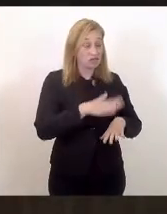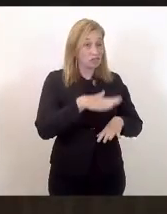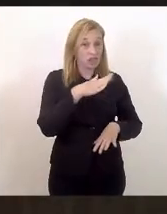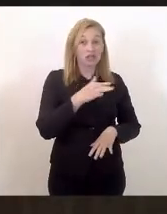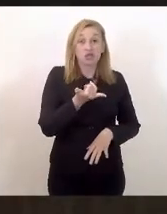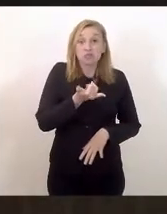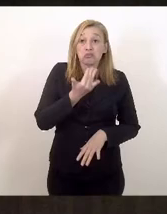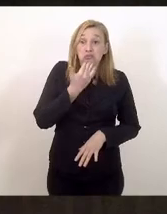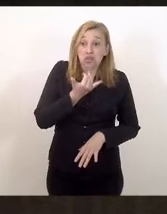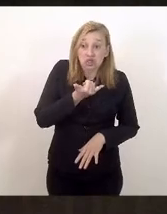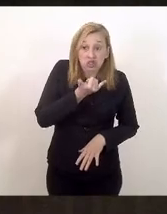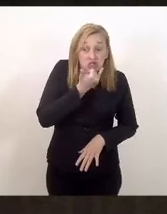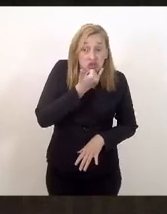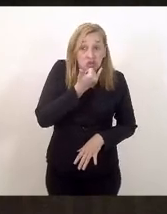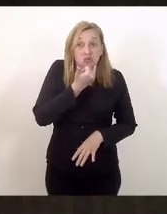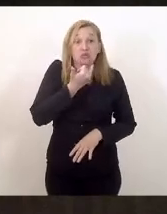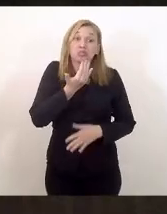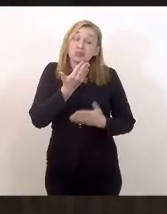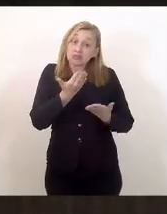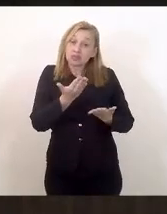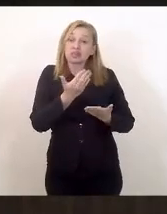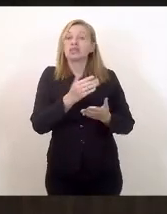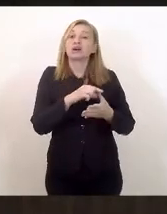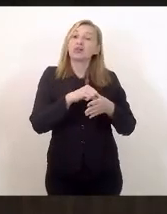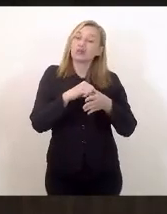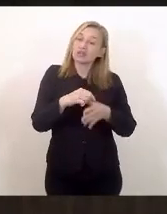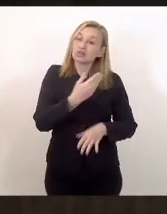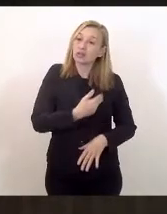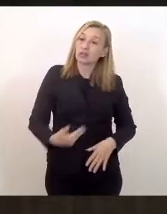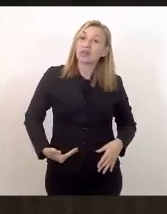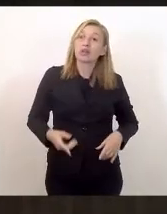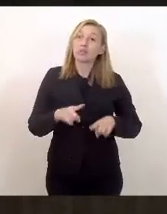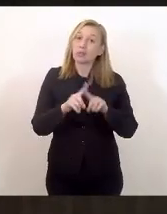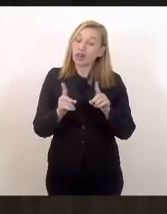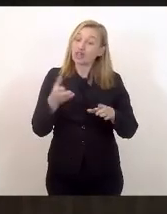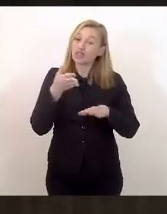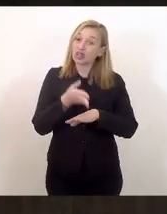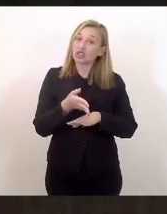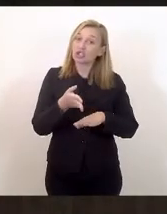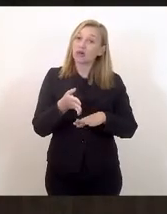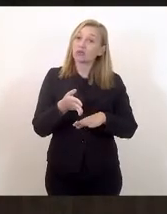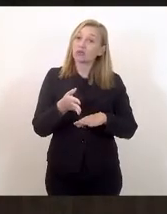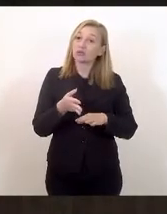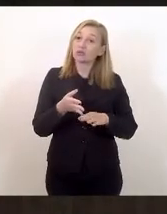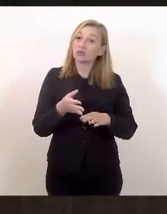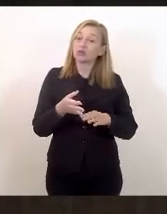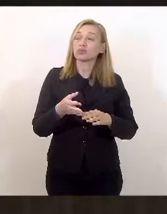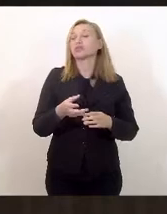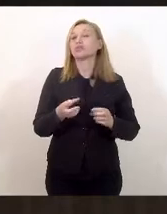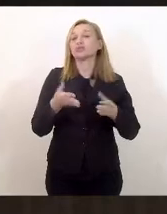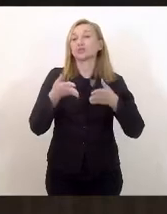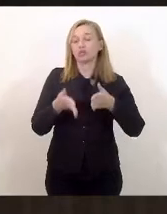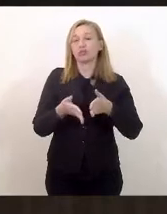líder de governo, mas chegamos num denominador comum.